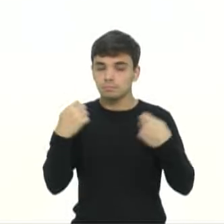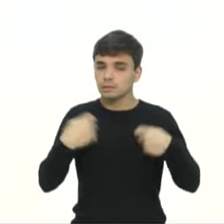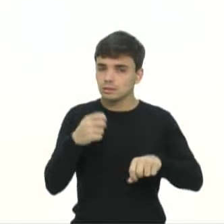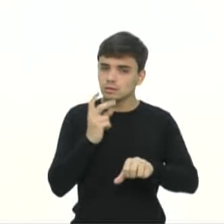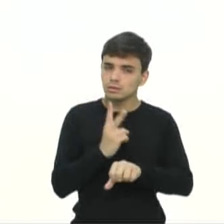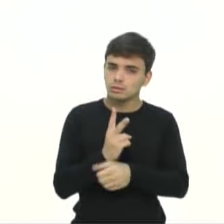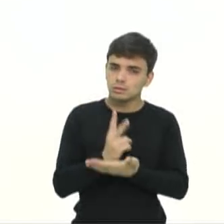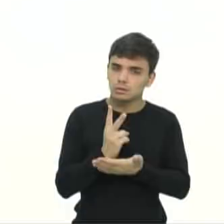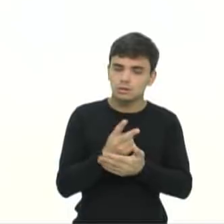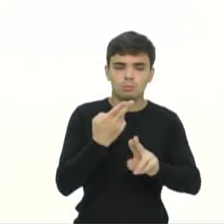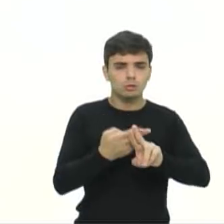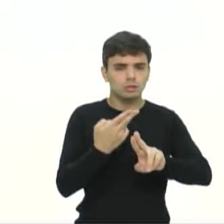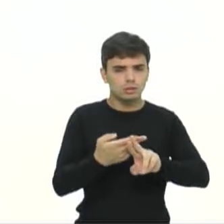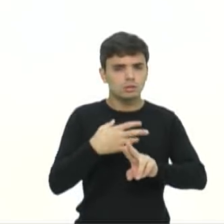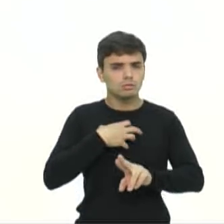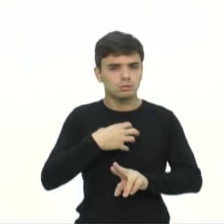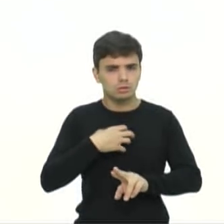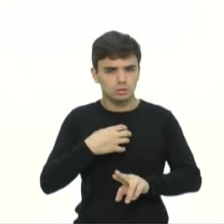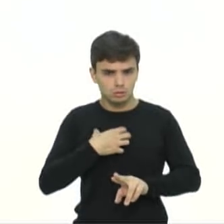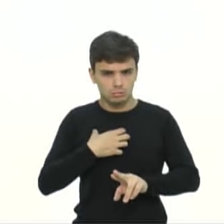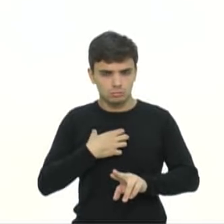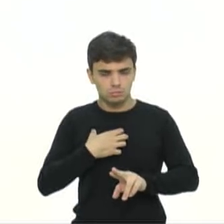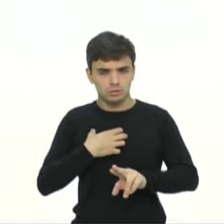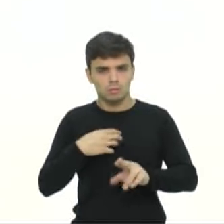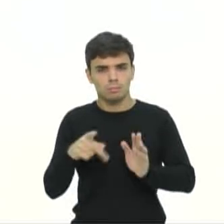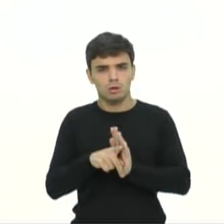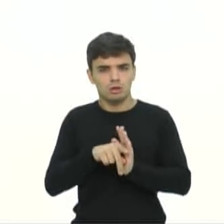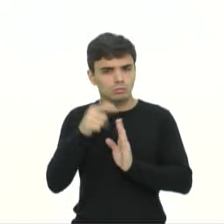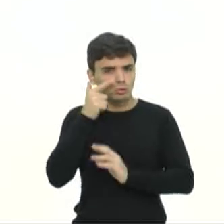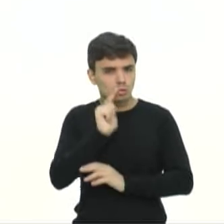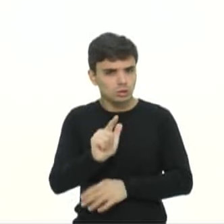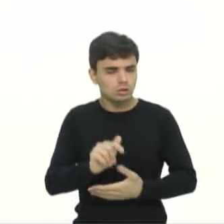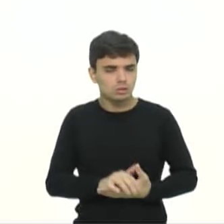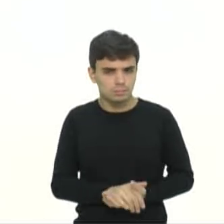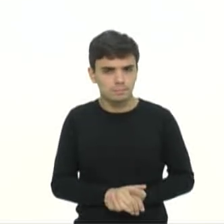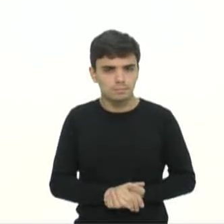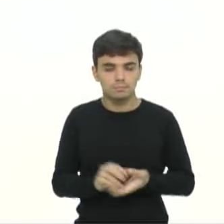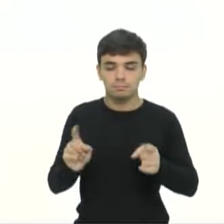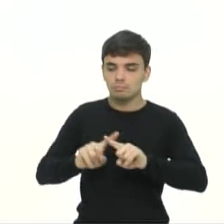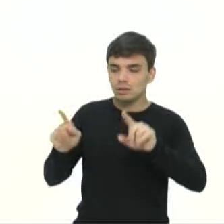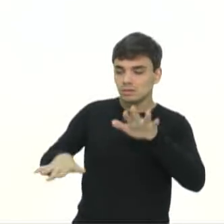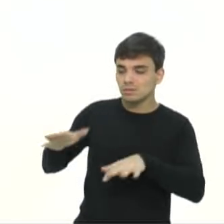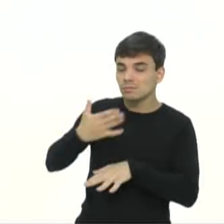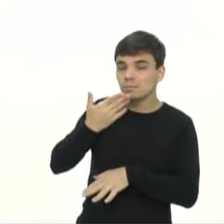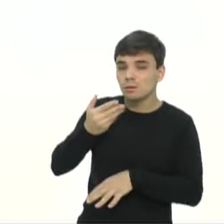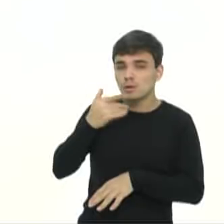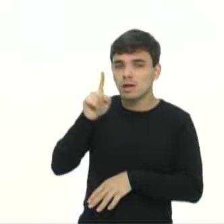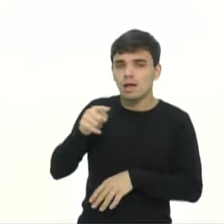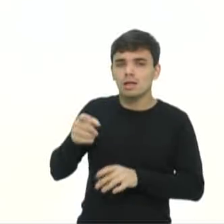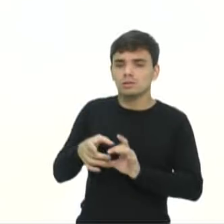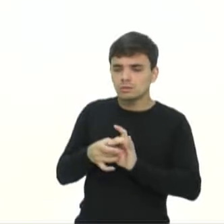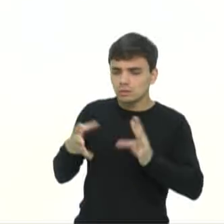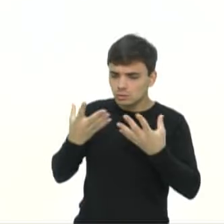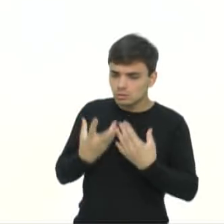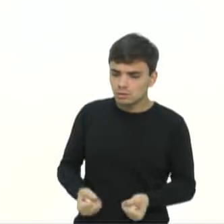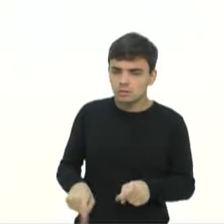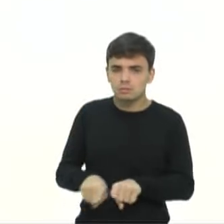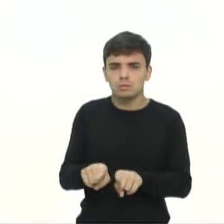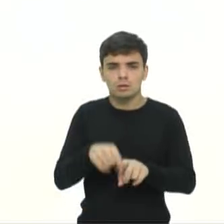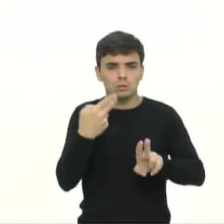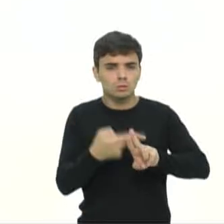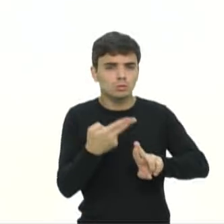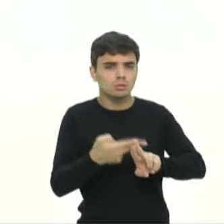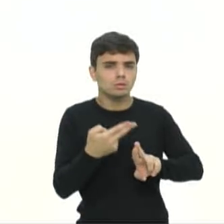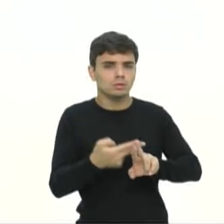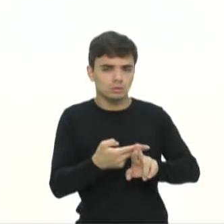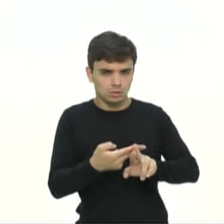utilizar da forma mais otimizada a minha energia para vencer. Muitas vezes a melhor forma é o quê? Cedendo, usando a força do adversário